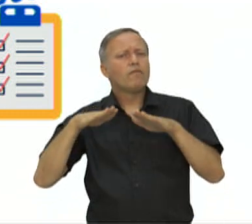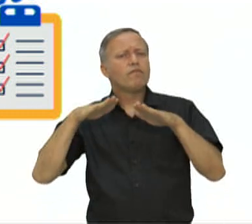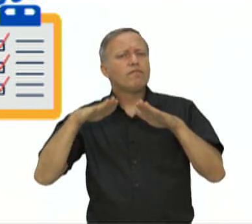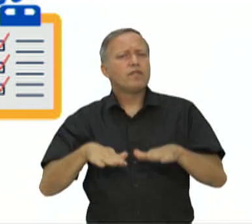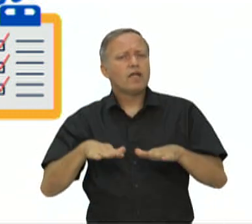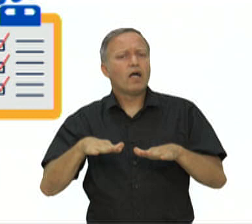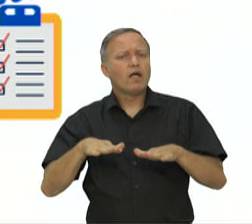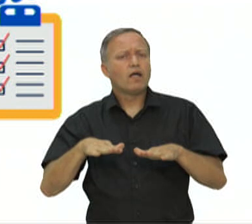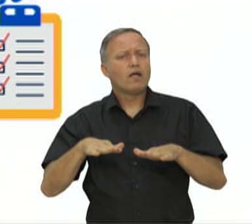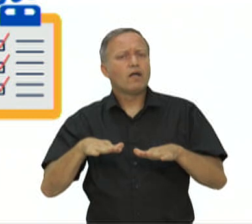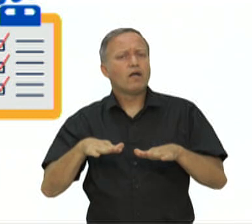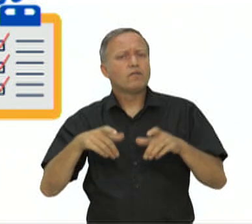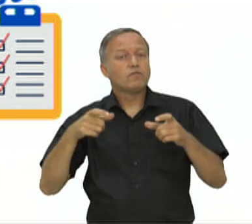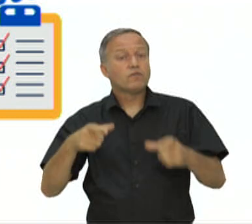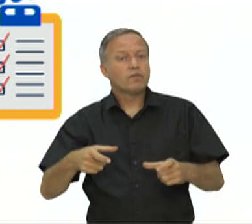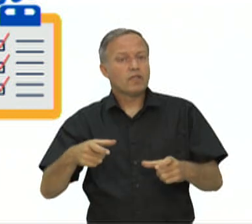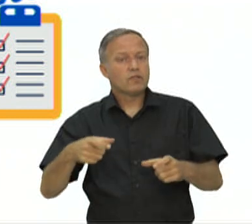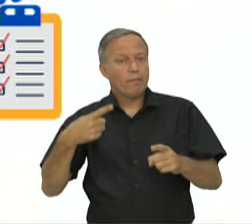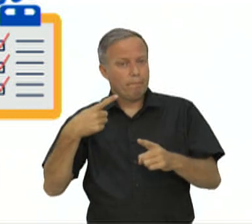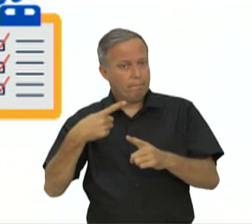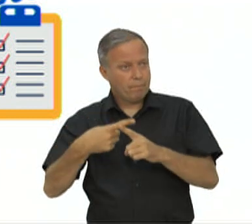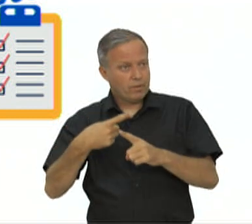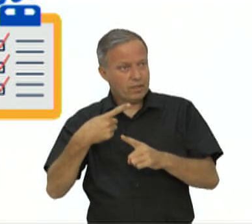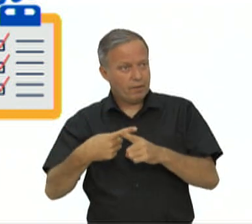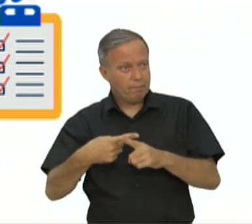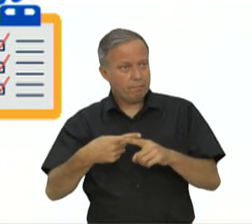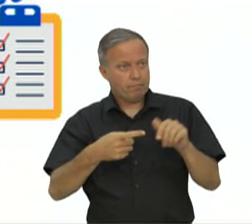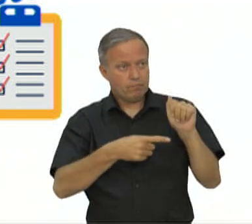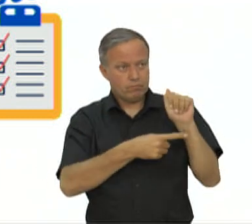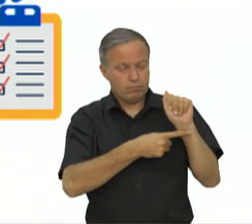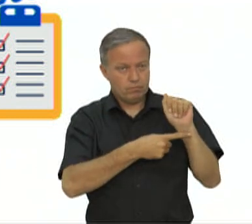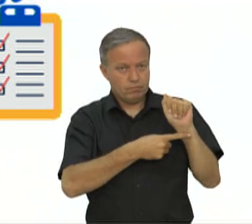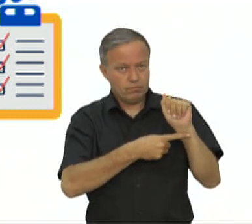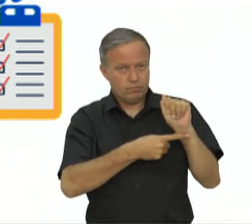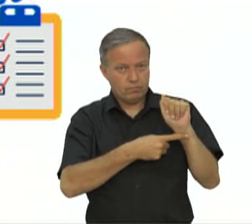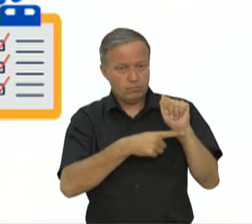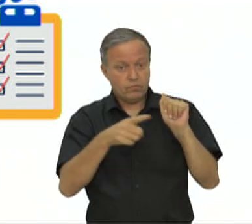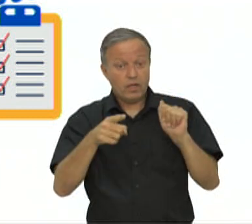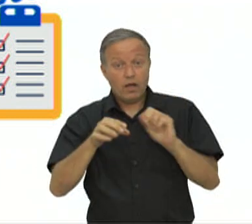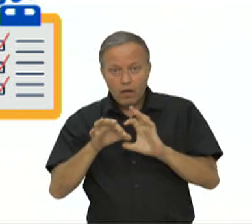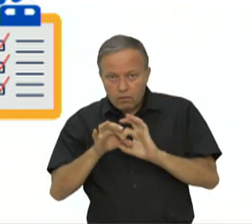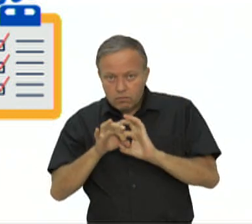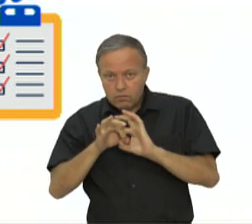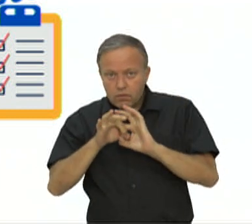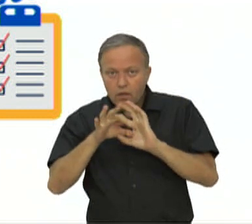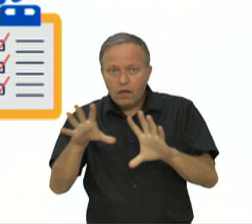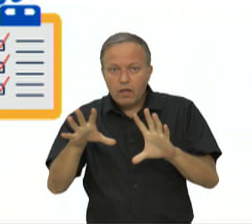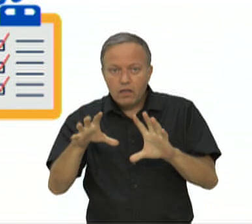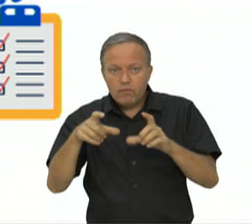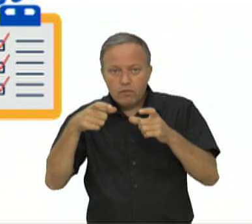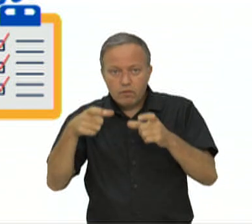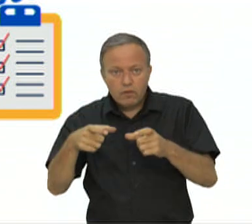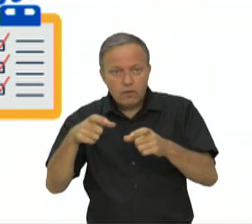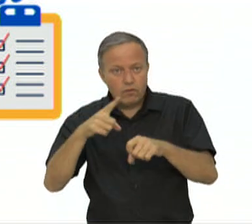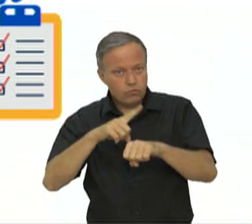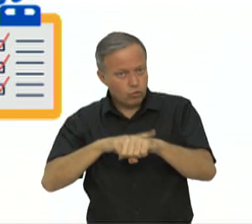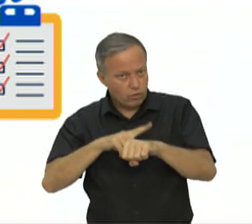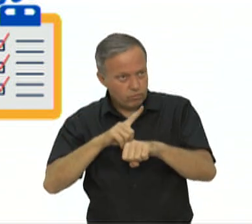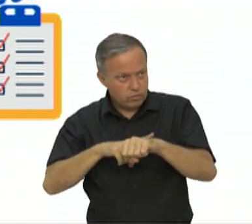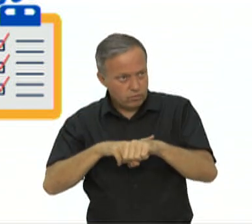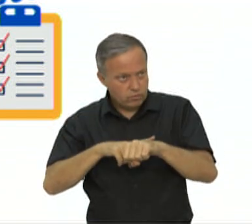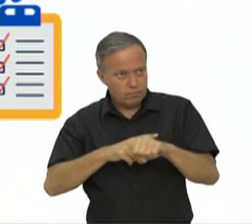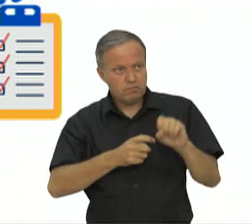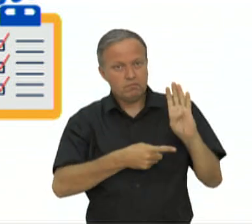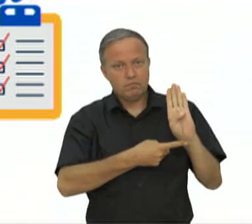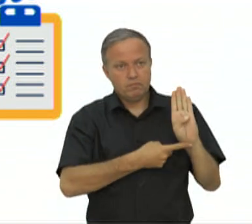no espaço, pois ela fica disponível ao público por certo espaço de tempo.